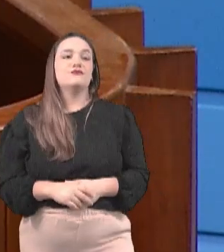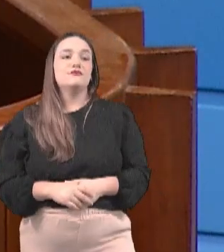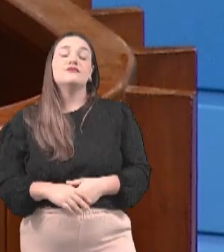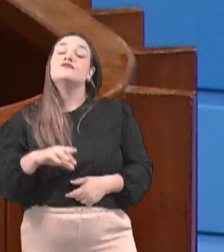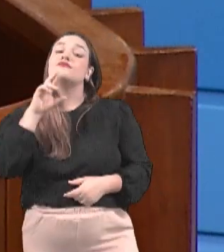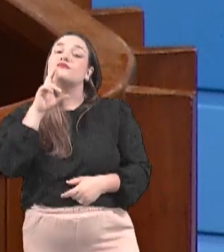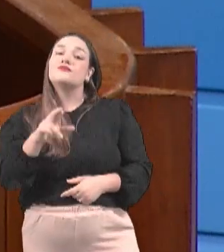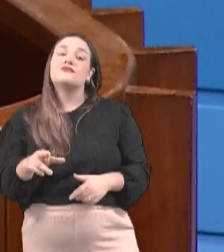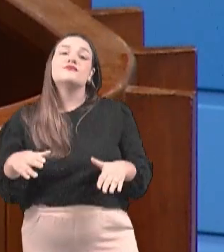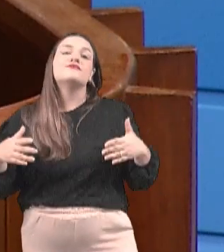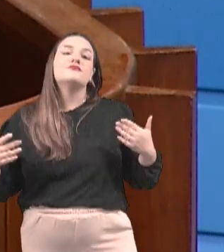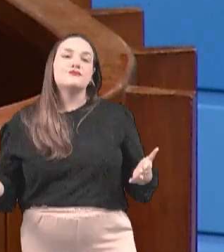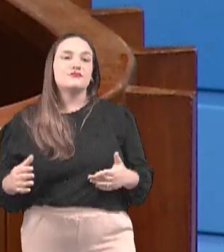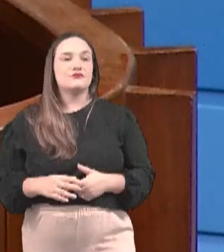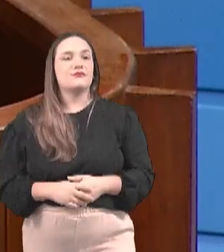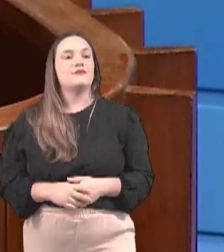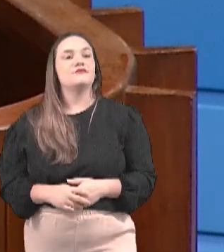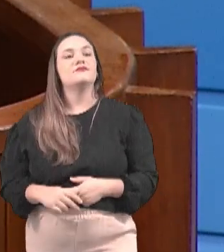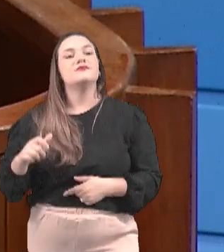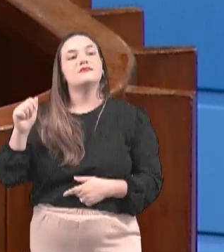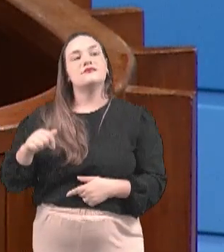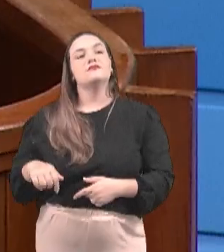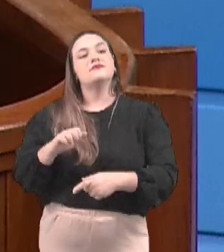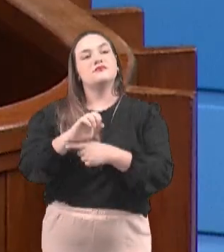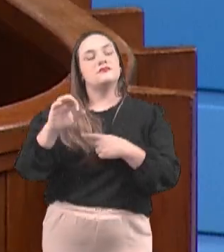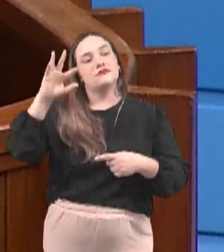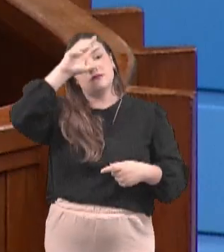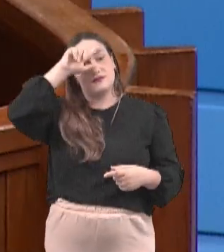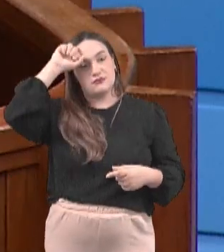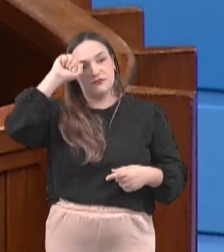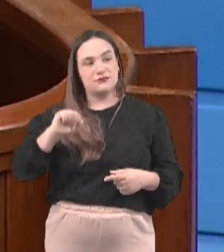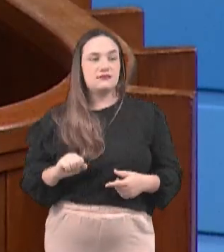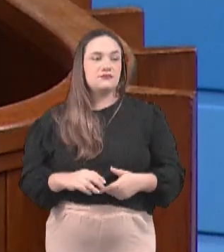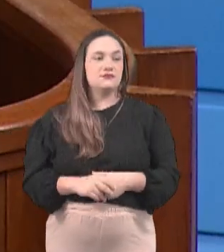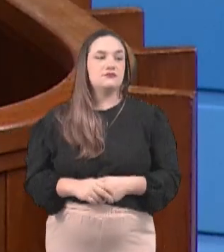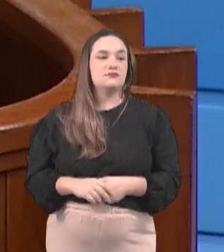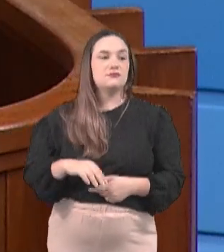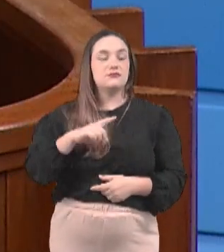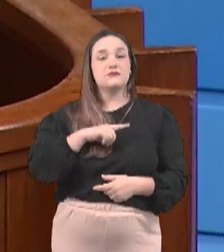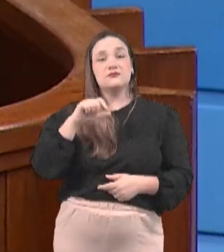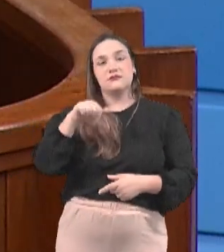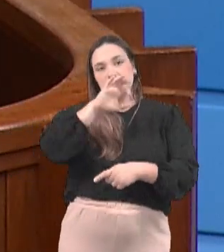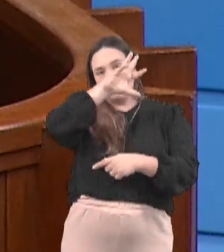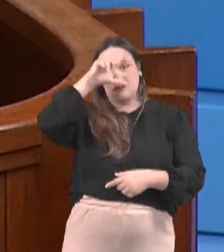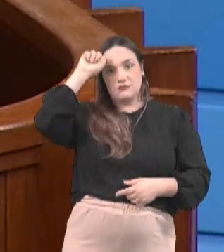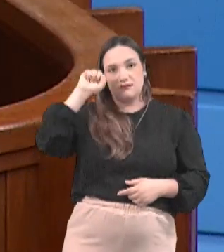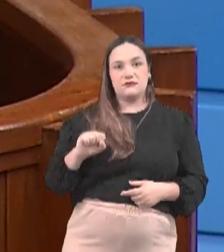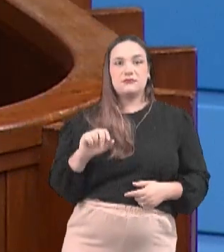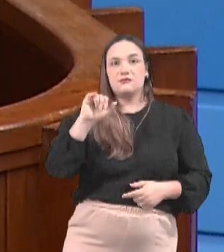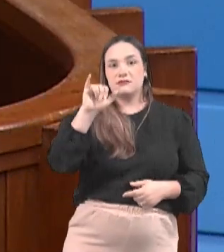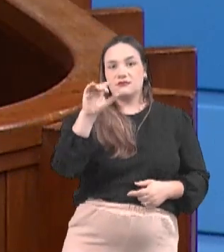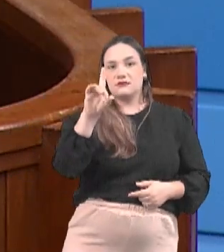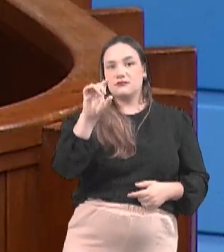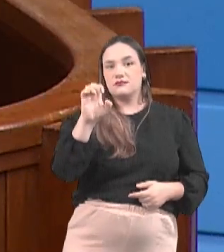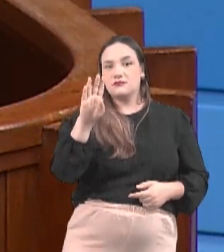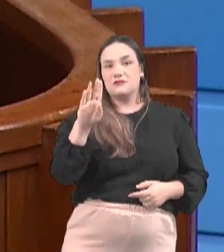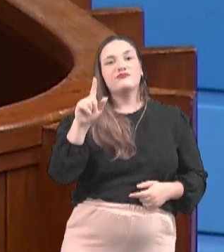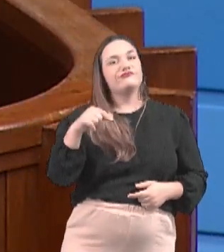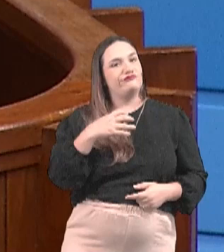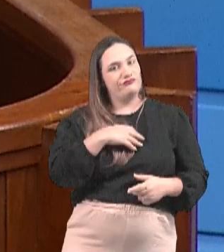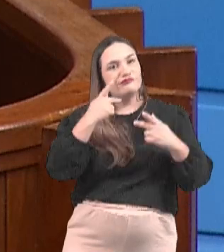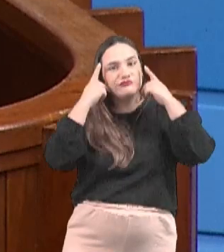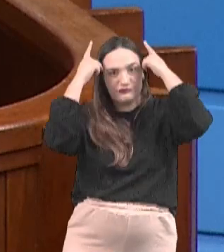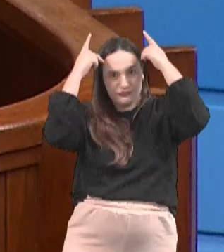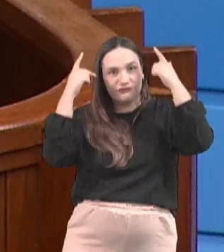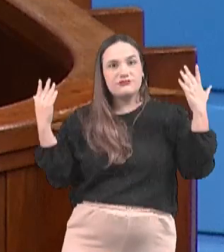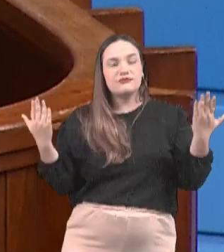Resultado disso, nós vimos aqui no estado do Mato Grosso do Sul, o resultado do IDEB, que o Mato Grosso do Sul é uma vergonha no resultado da